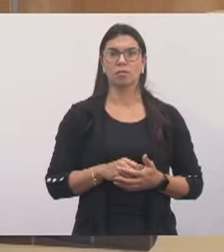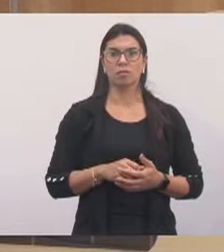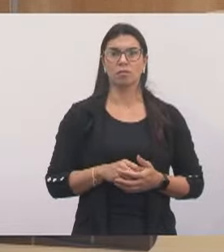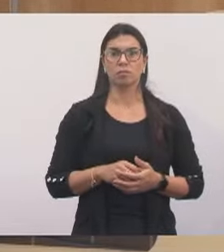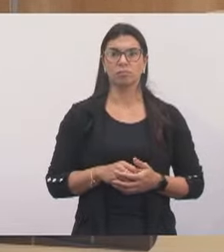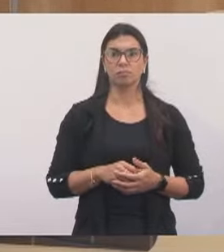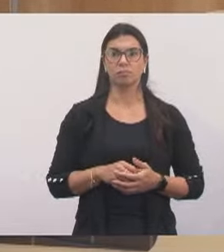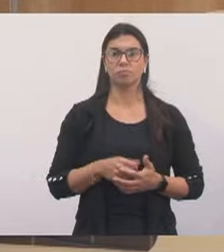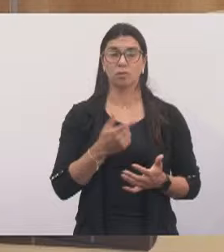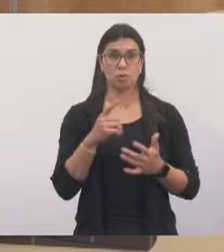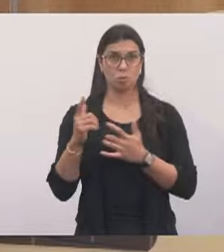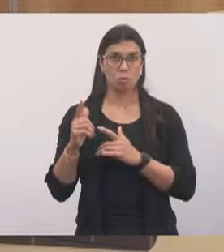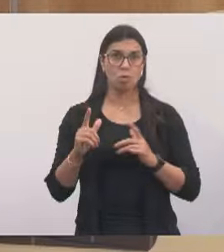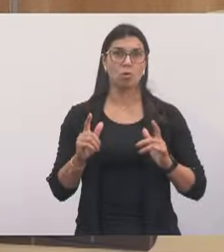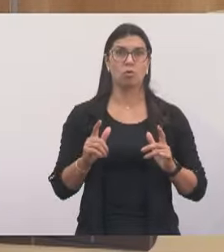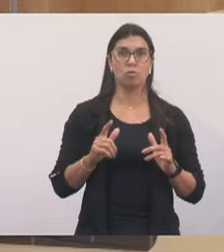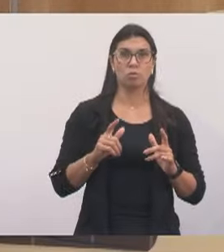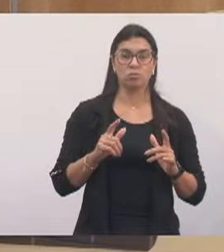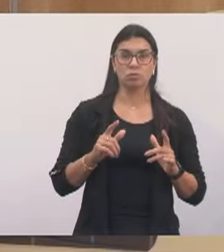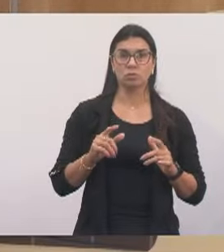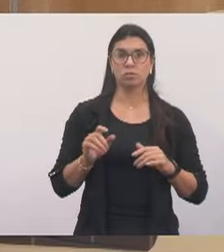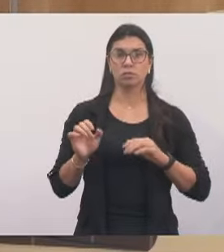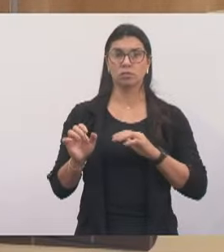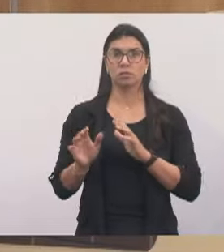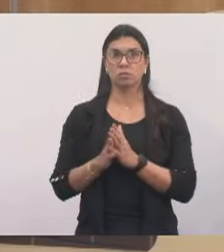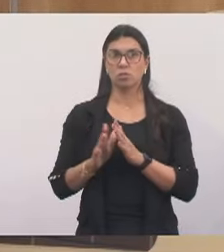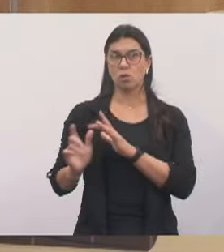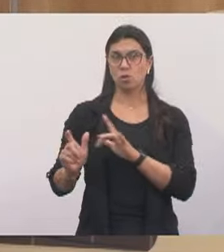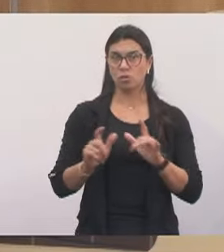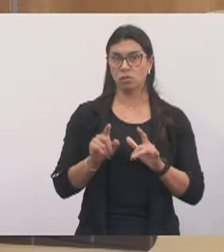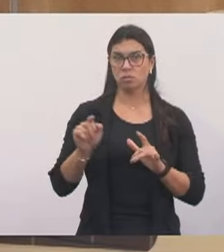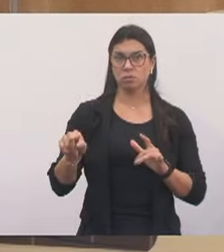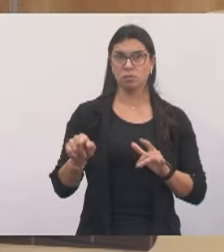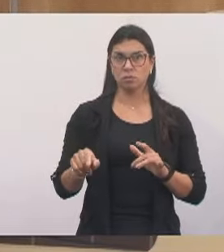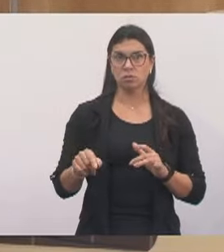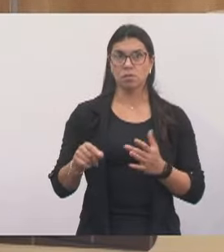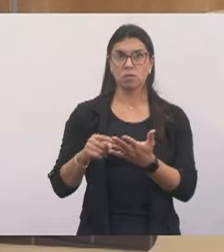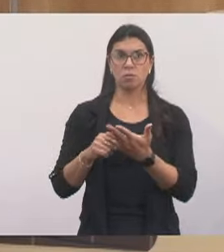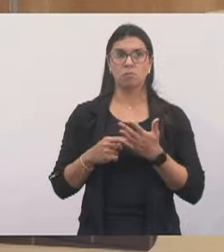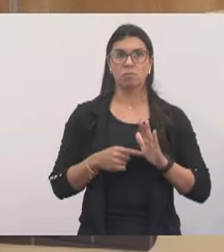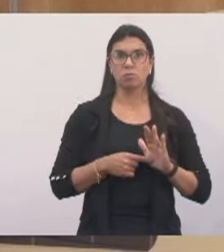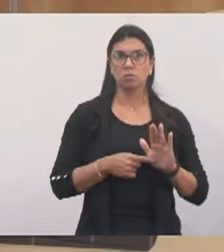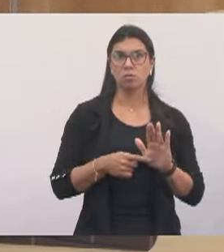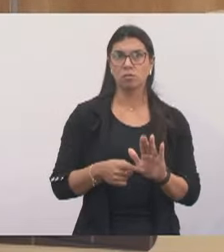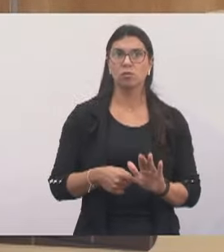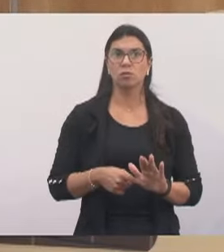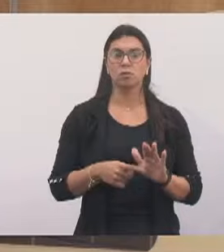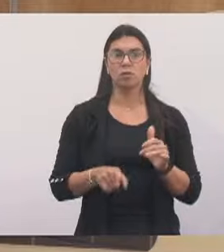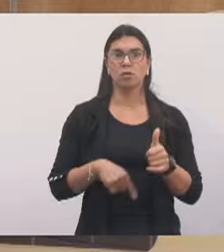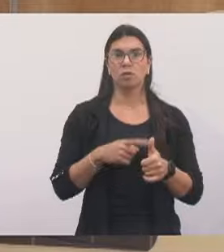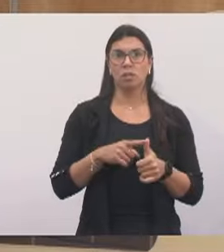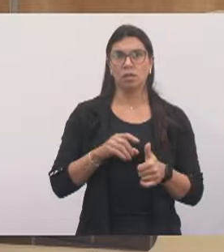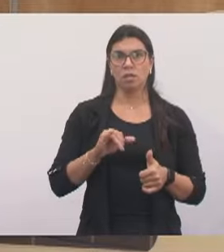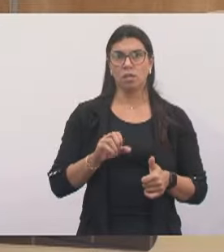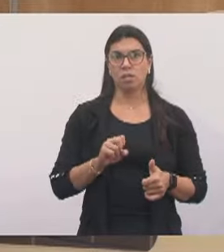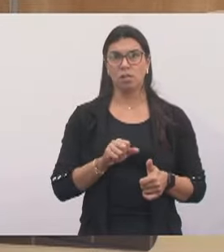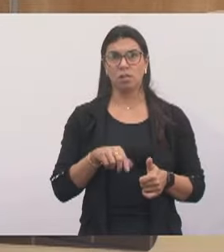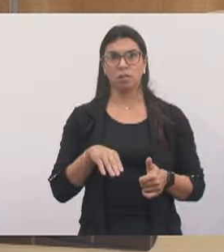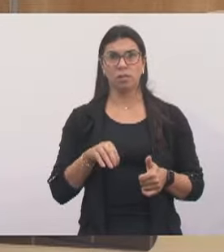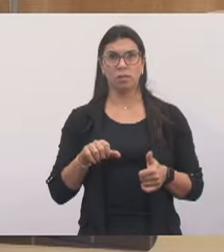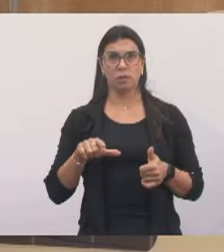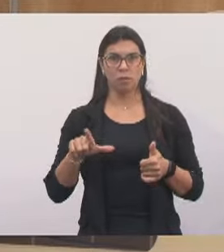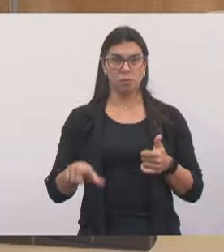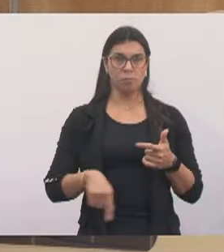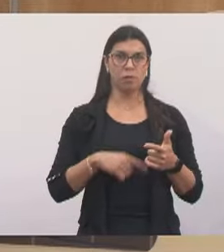Agora, os demais, né, que eu conheço, tá? O Lian Kun eu conheço, né? A Isabel, o seu trabalho que ela executa